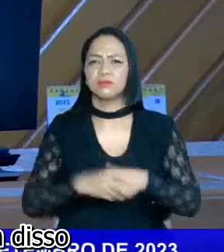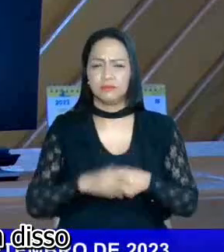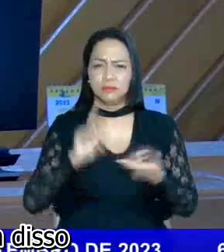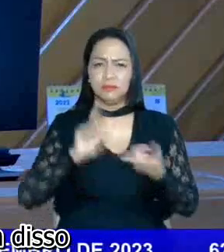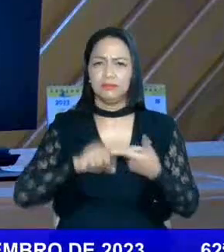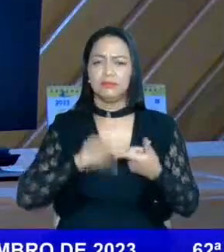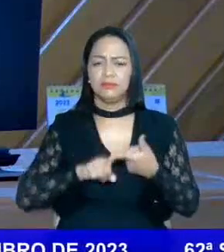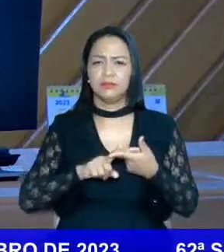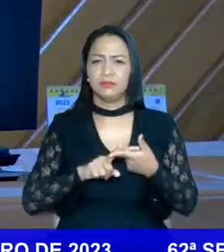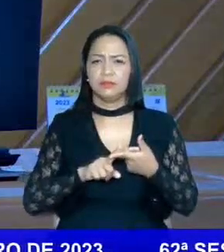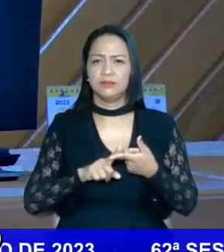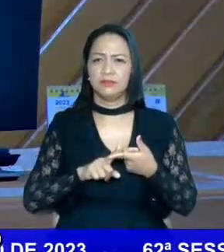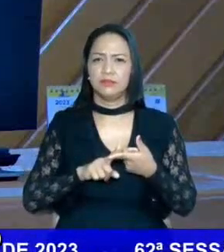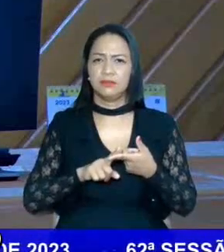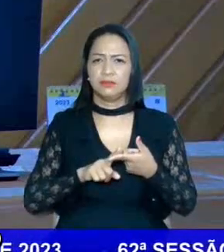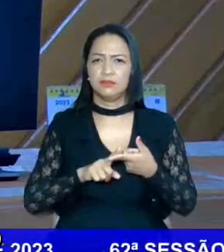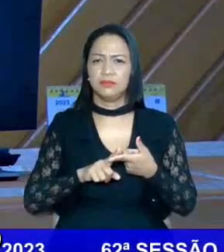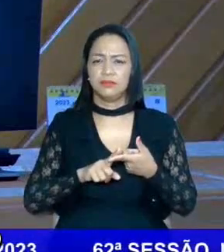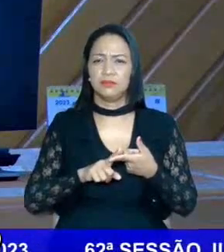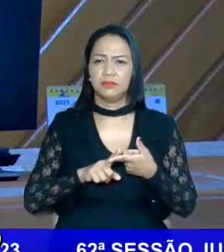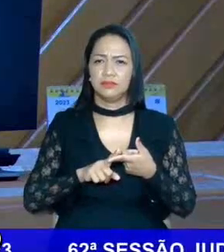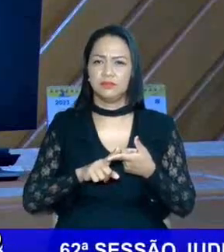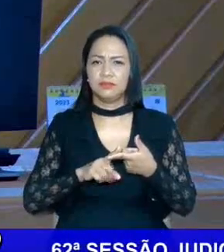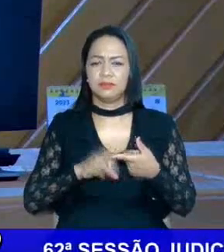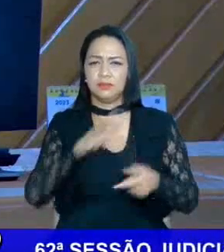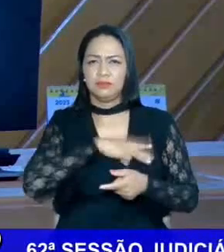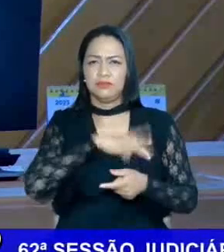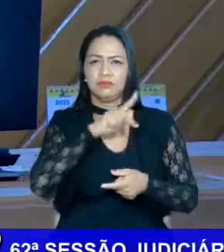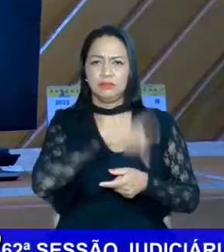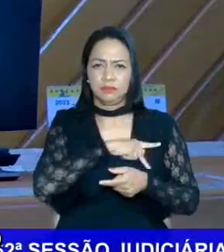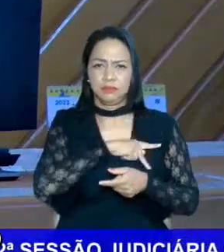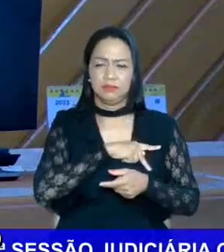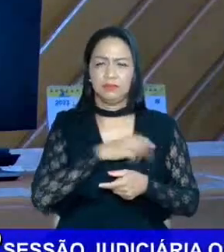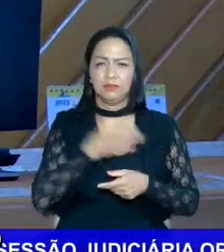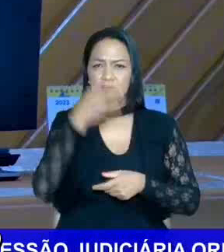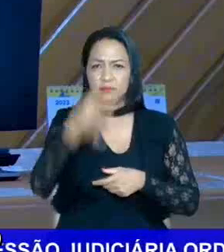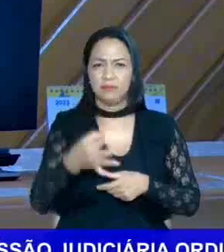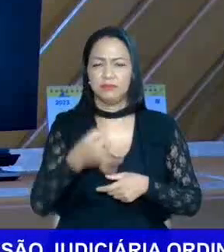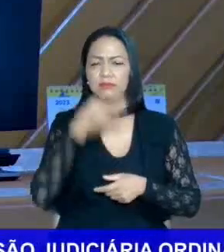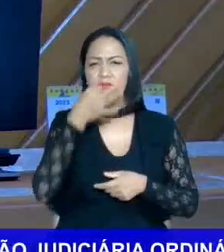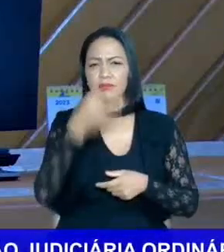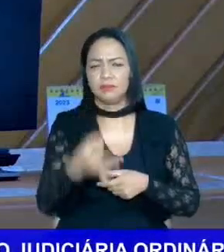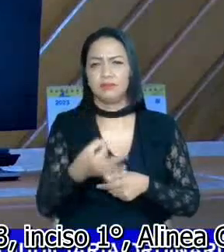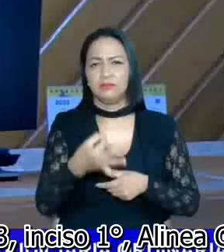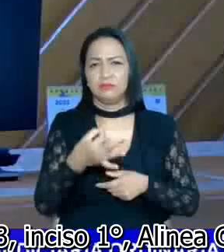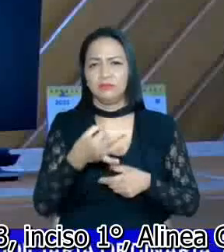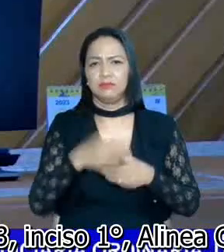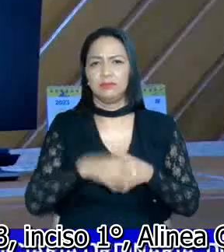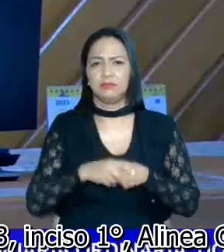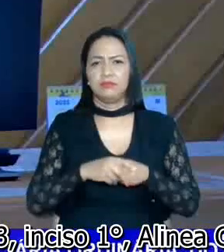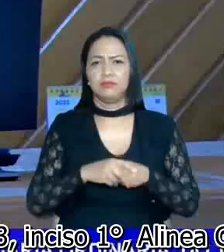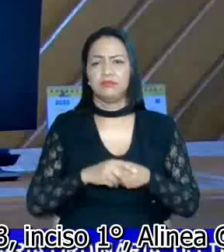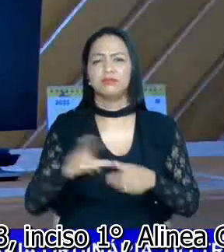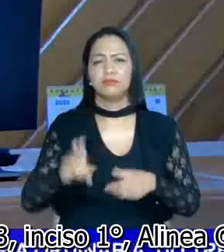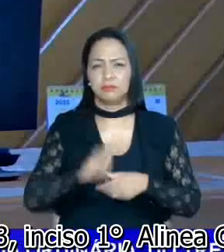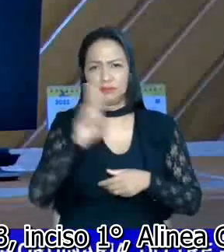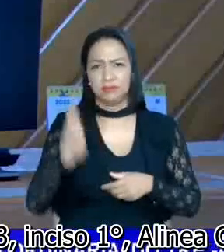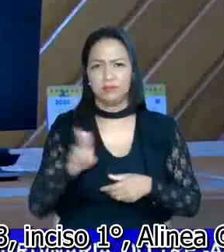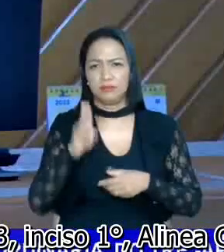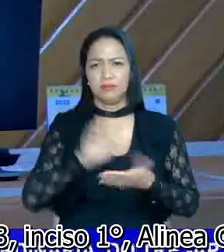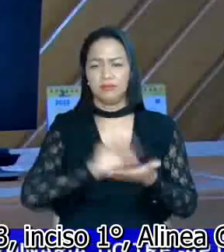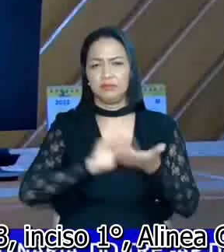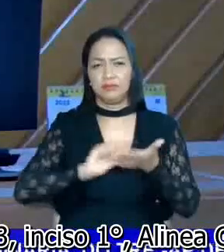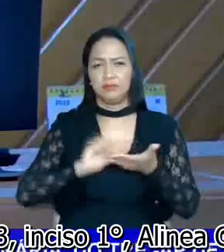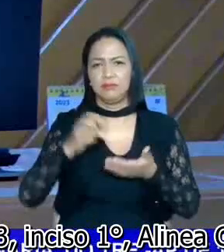Além disso, o MPE pugna por manifestação a respeito da aplicação do